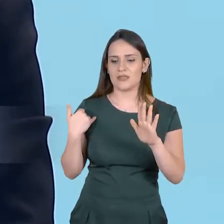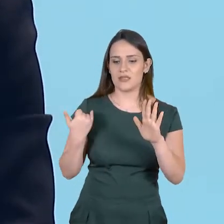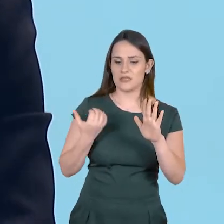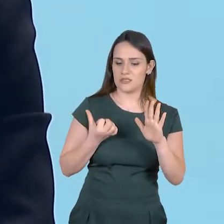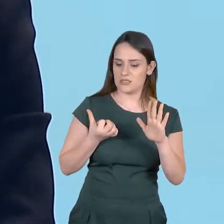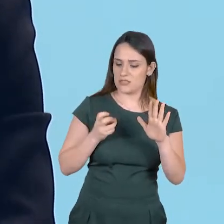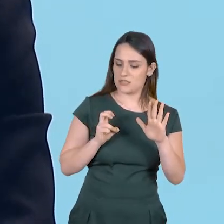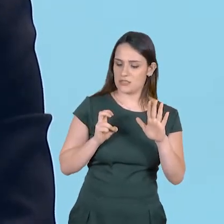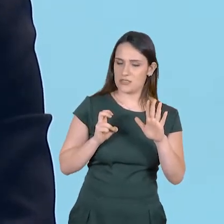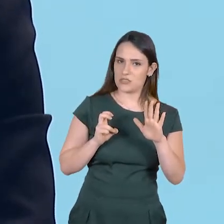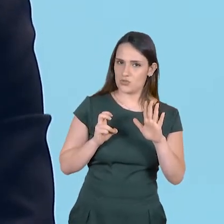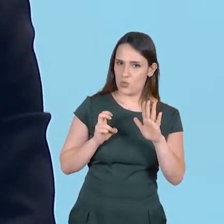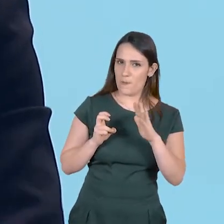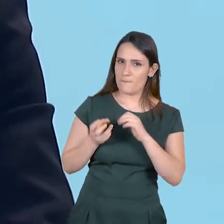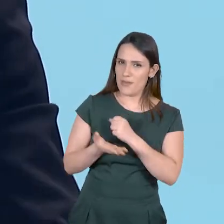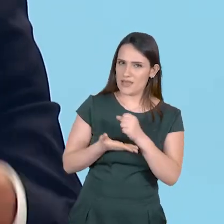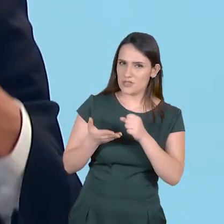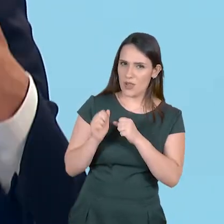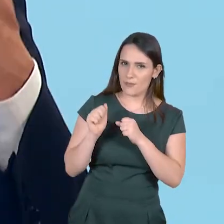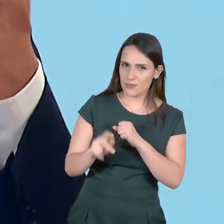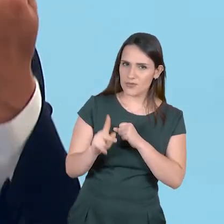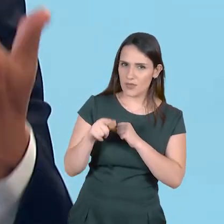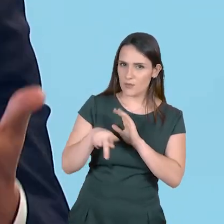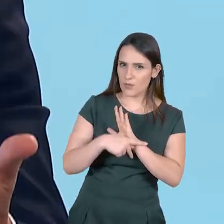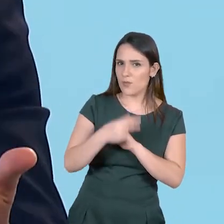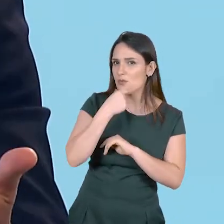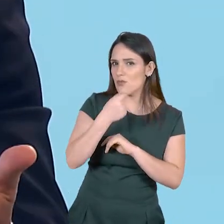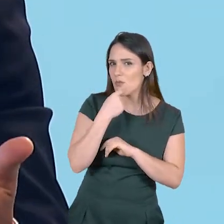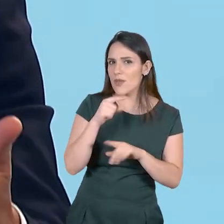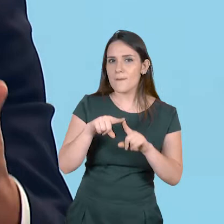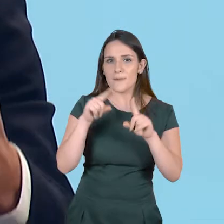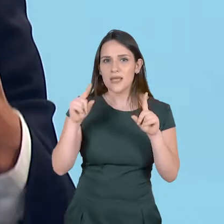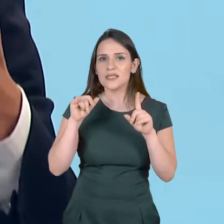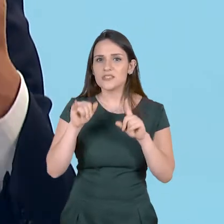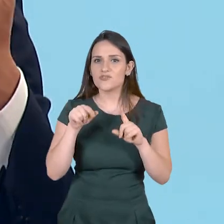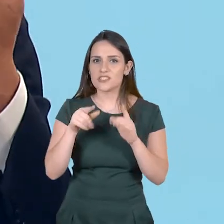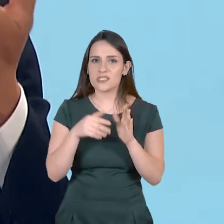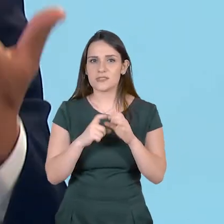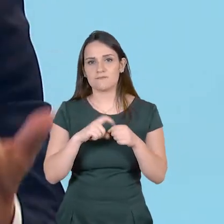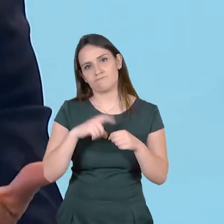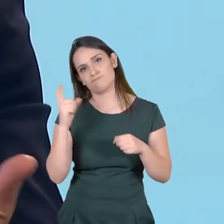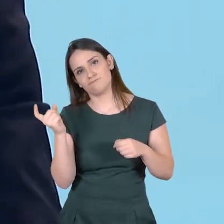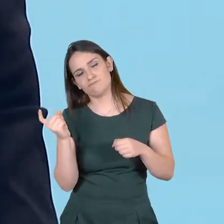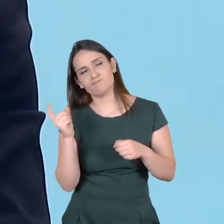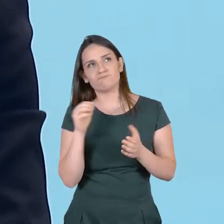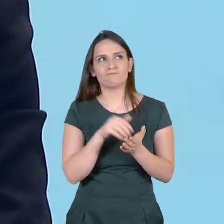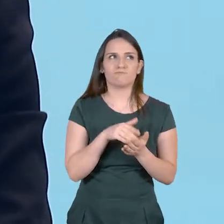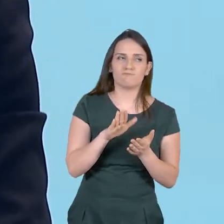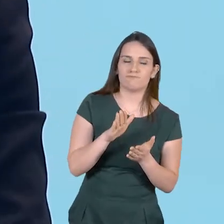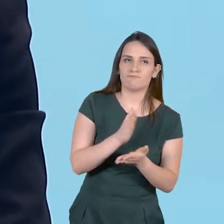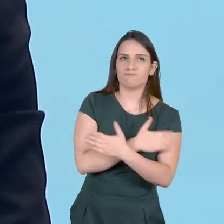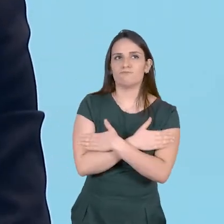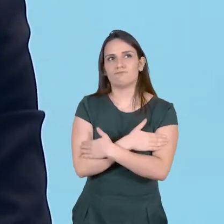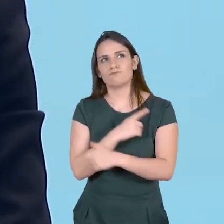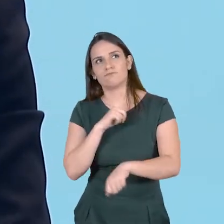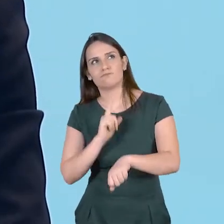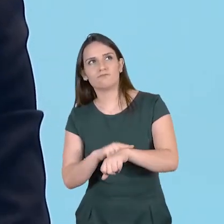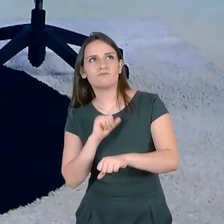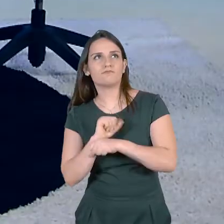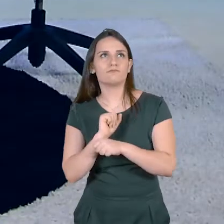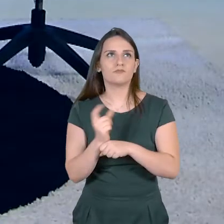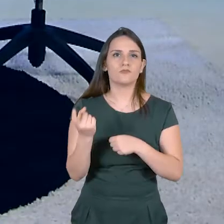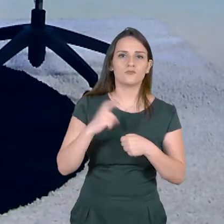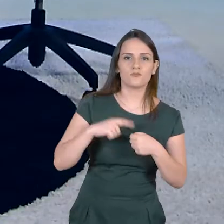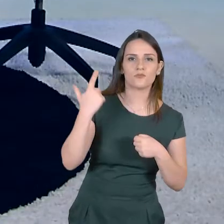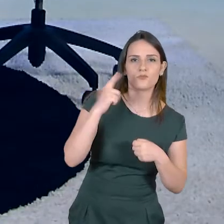homens, mas se você for discutir todas essas regras e quiser contribuir para ter o seu